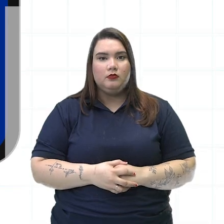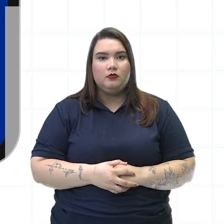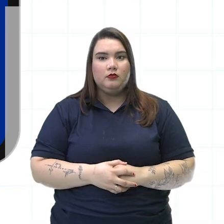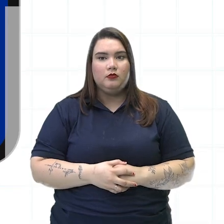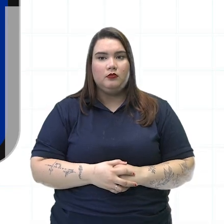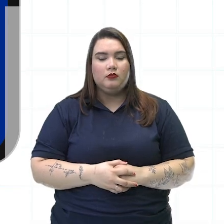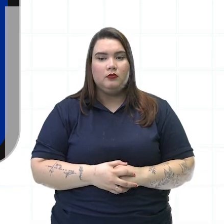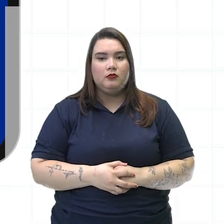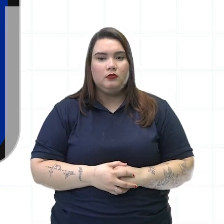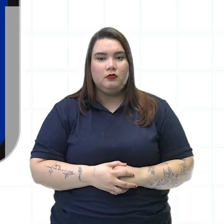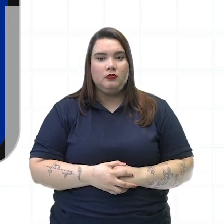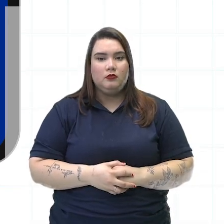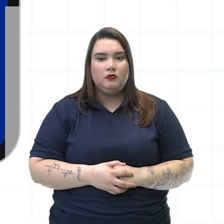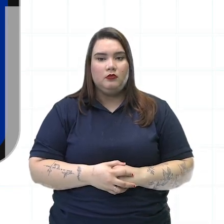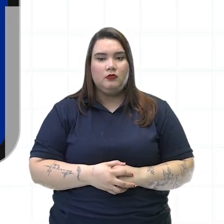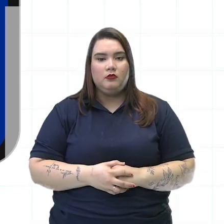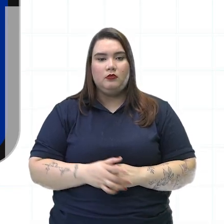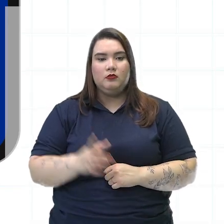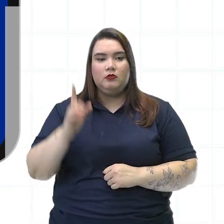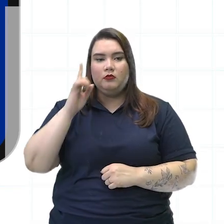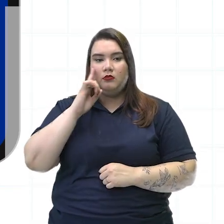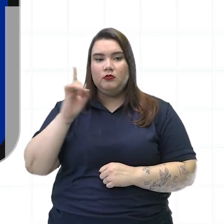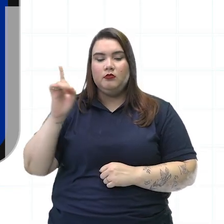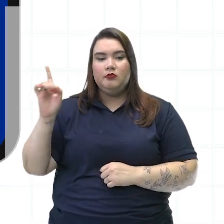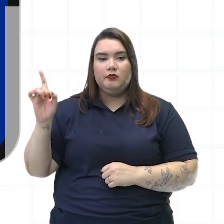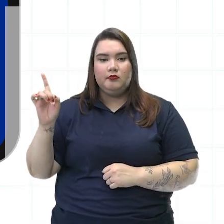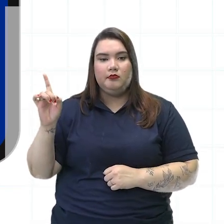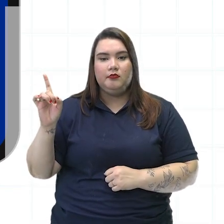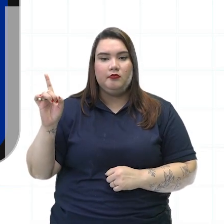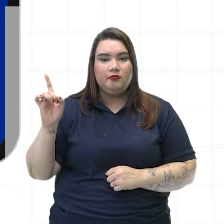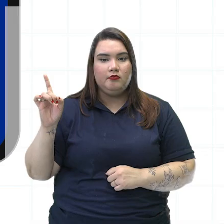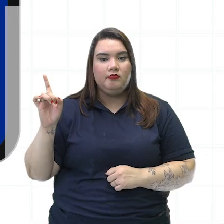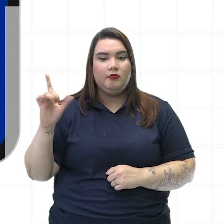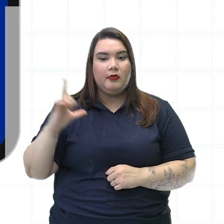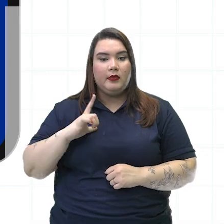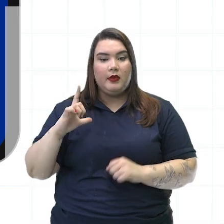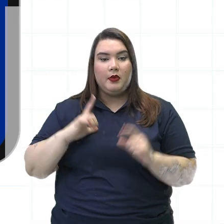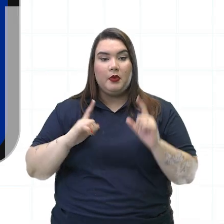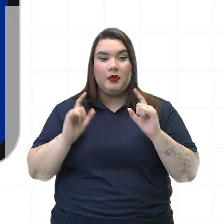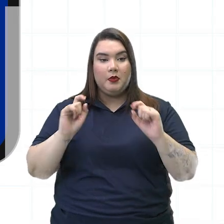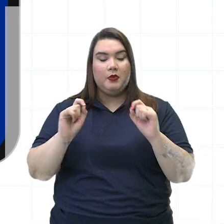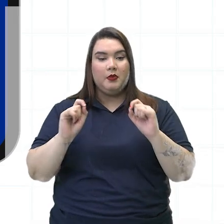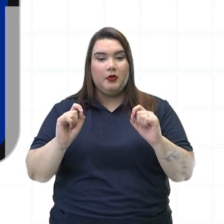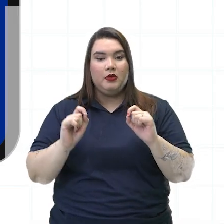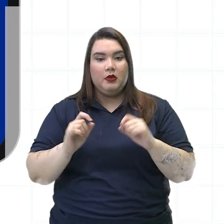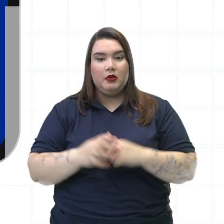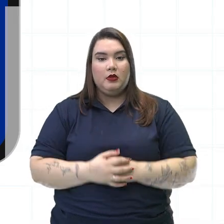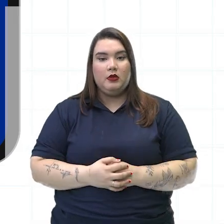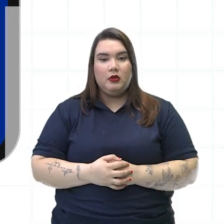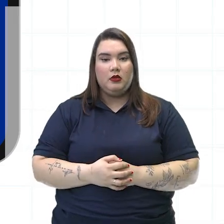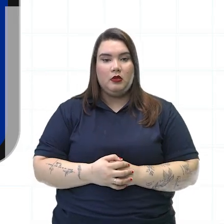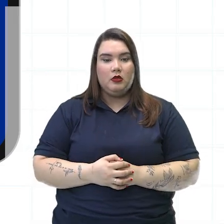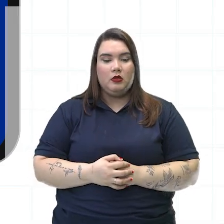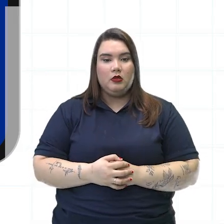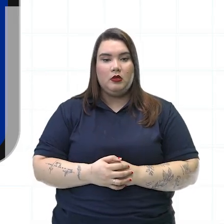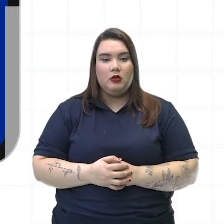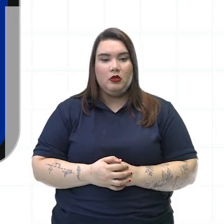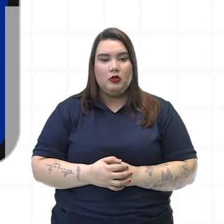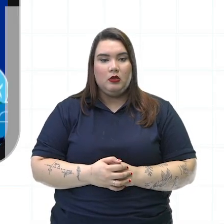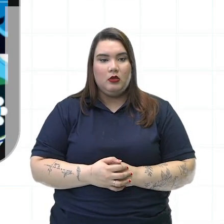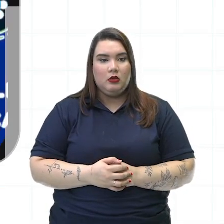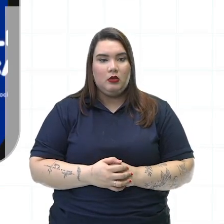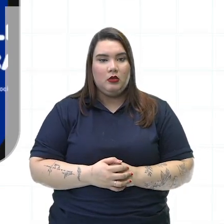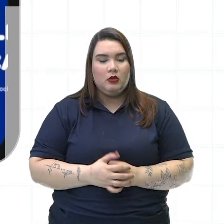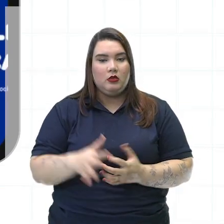trago aqui a sustentabilidade, você tem exemplos e